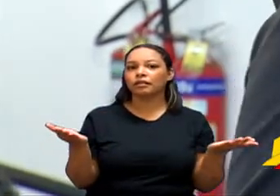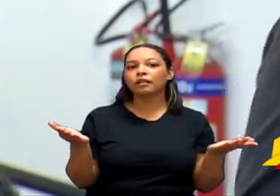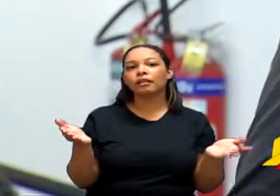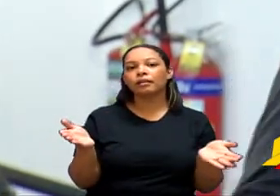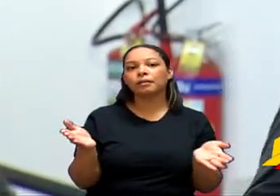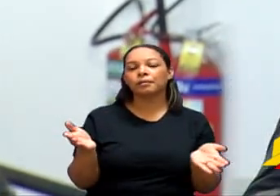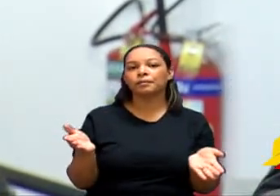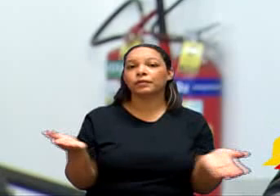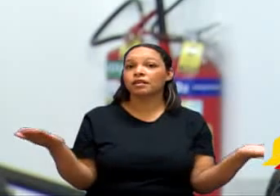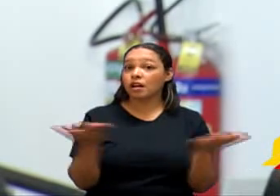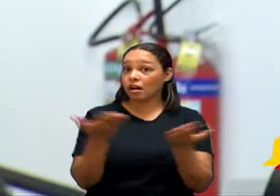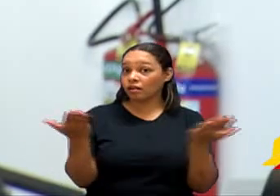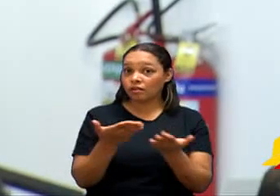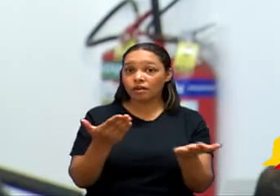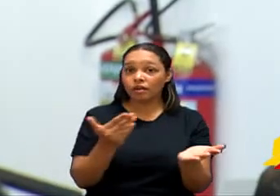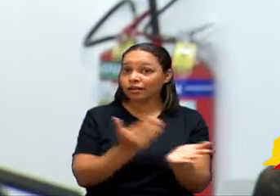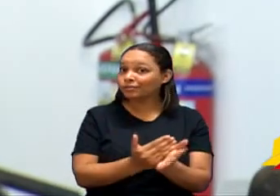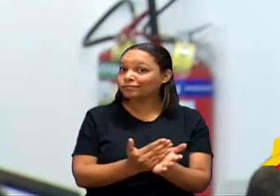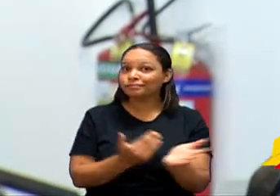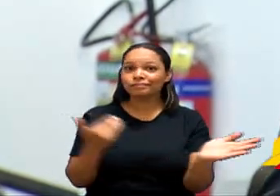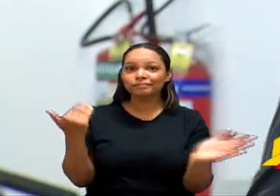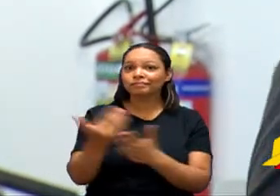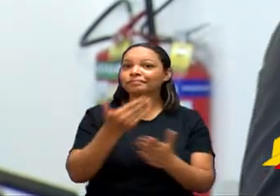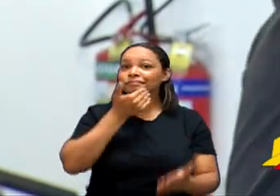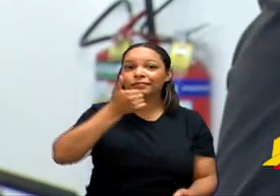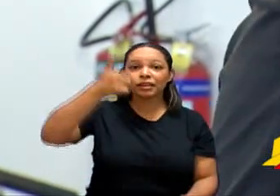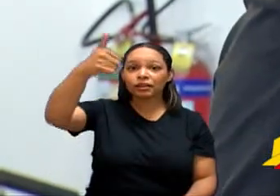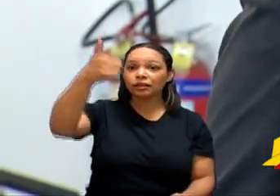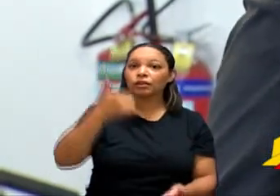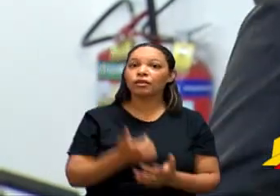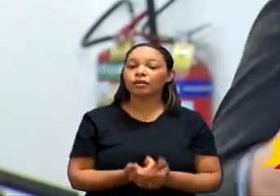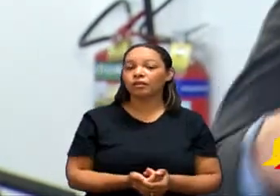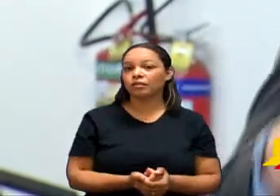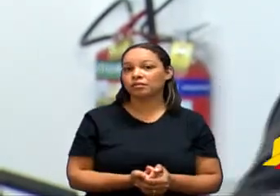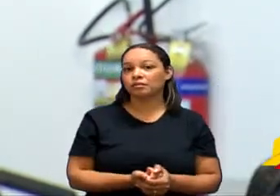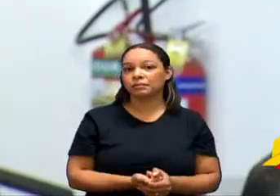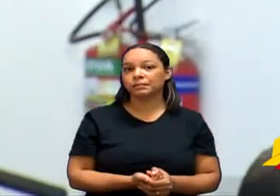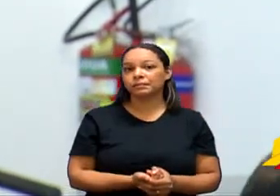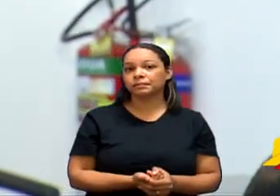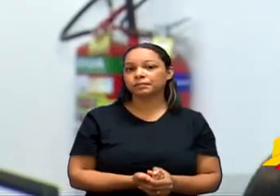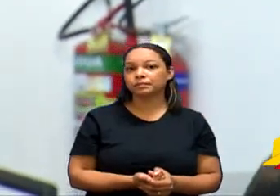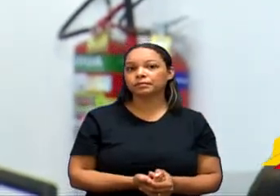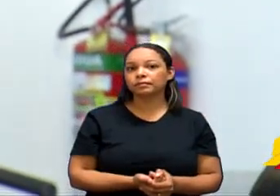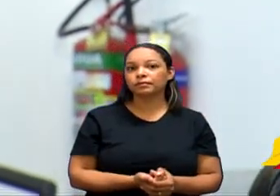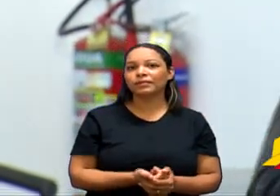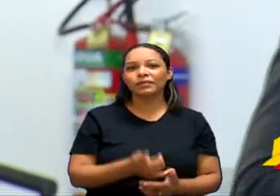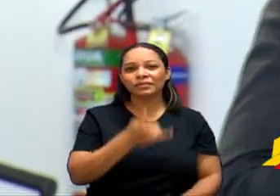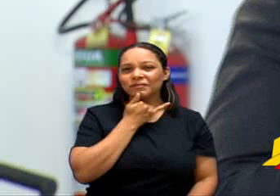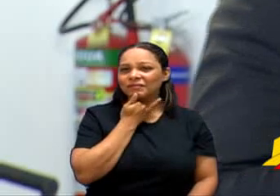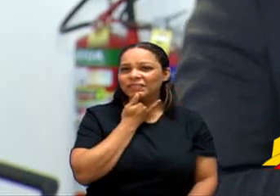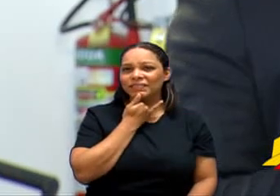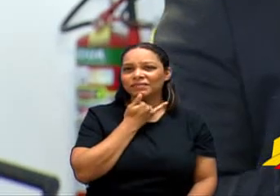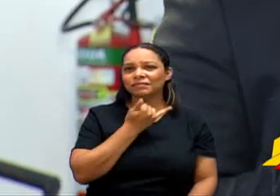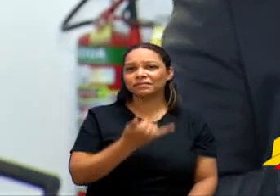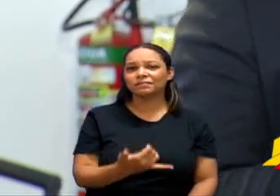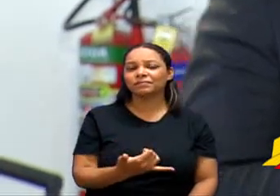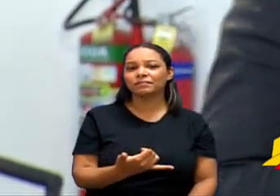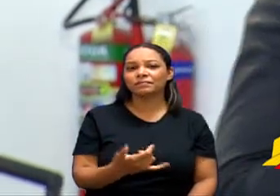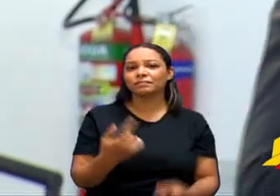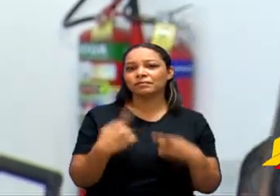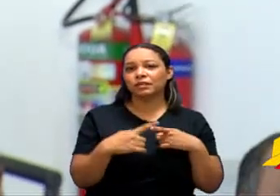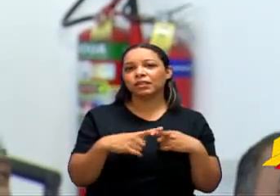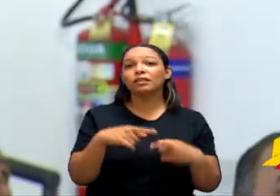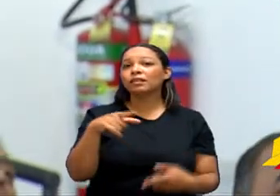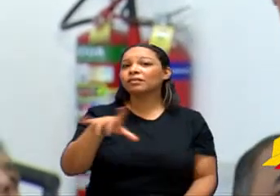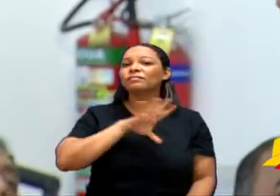E hoje a família... Tem que sobreviver, e está bem agora. E sobreviveu. É. E, infelizmente, João Donizete, você sabe que eu amo